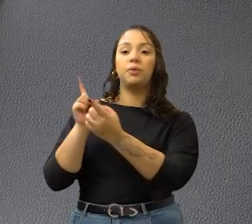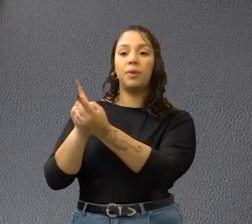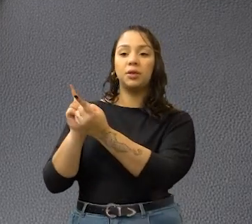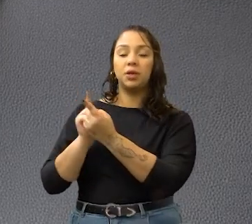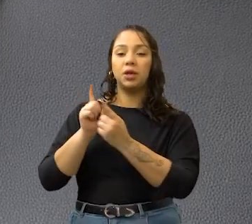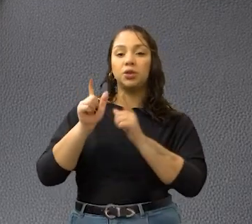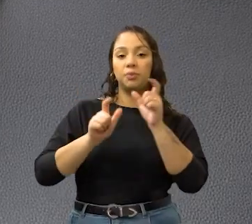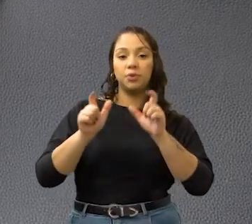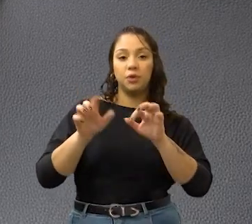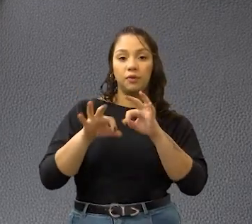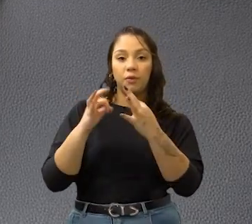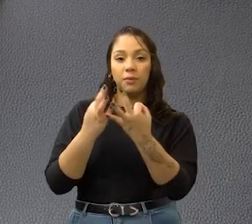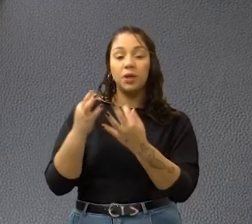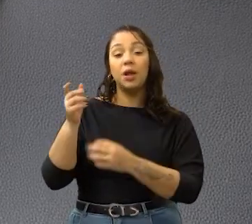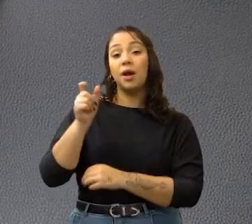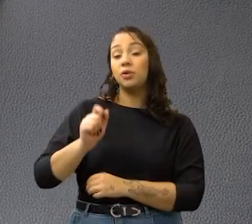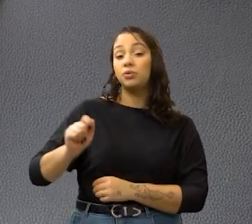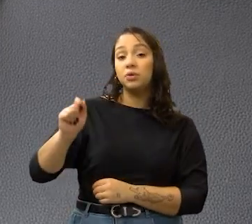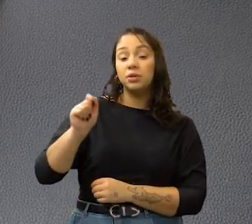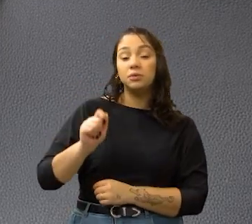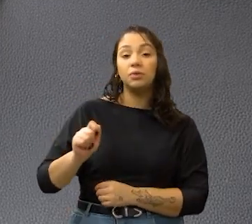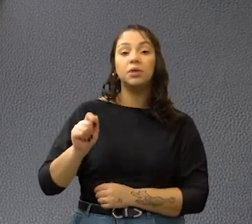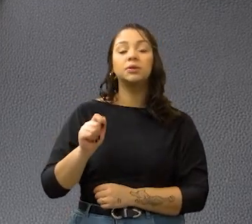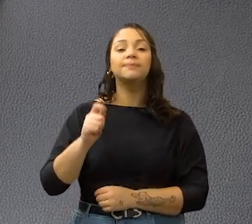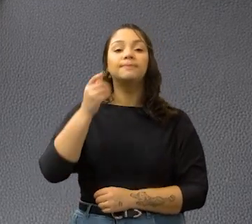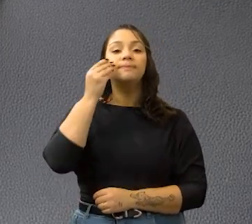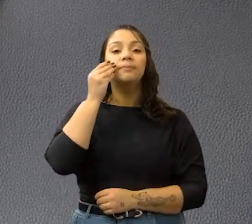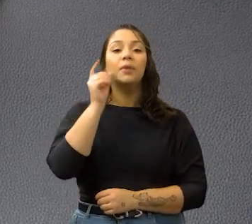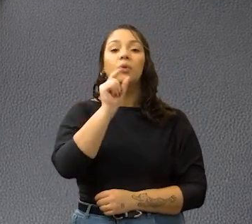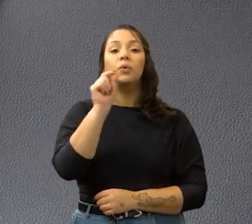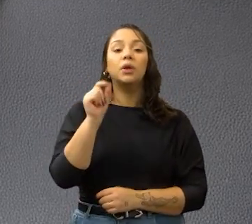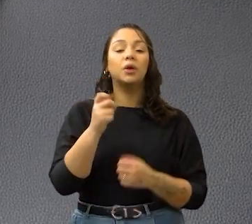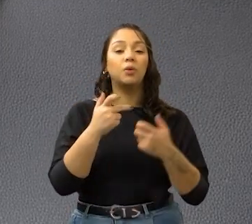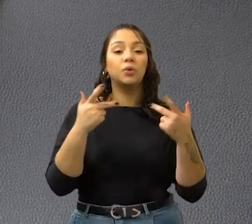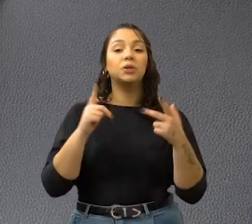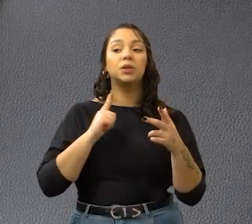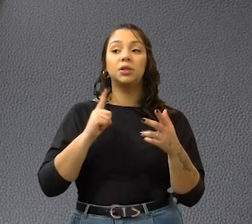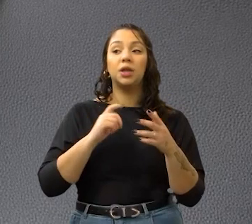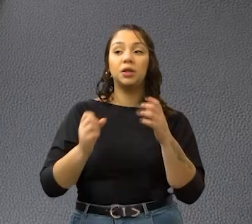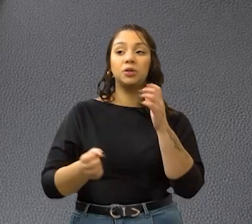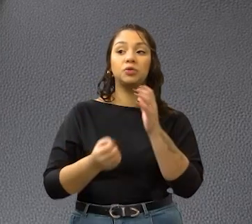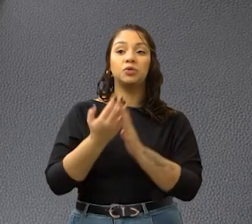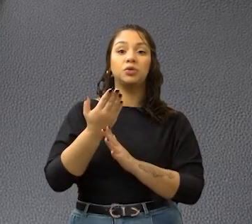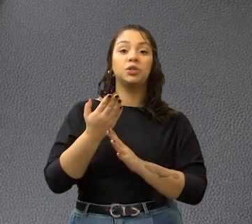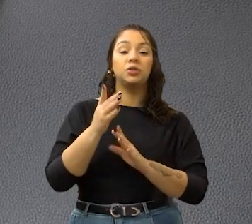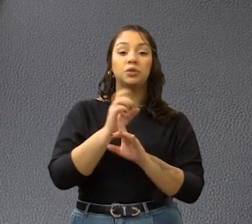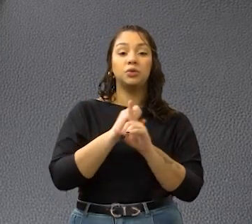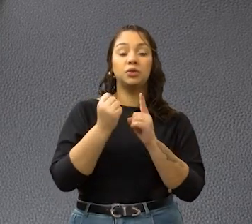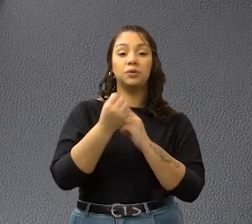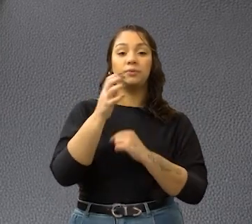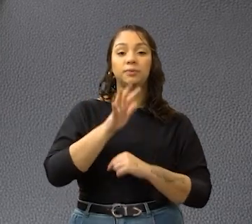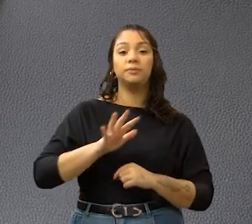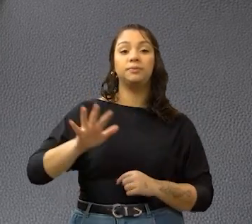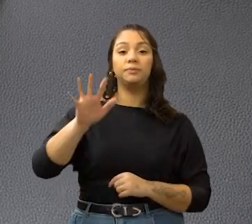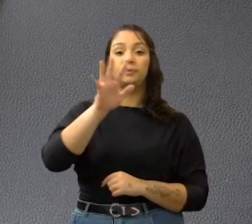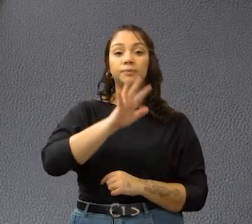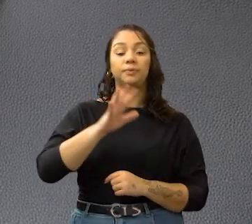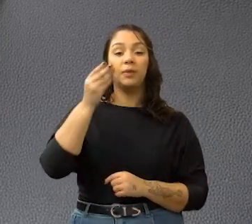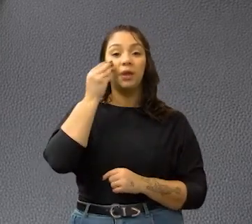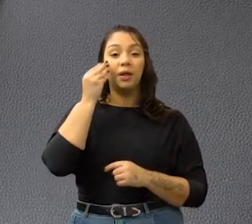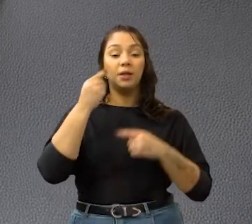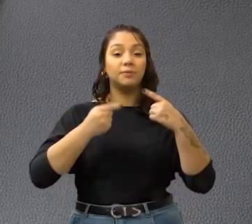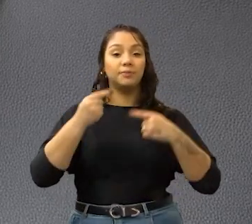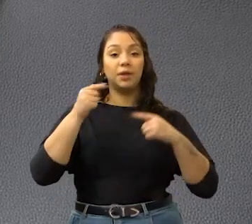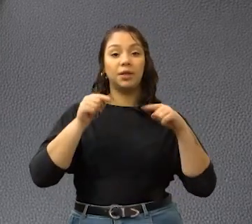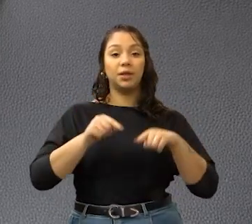pacientes, parentes, associações, para trazer o que tem acontecido na sociedade, né, e trazer esse